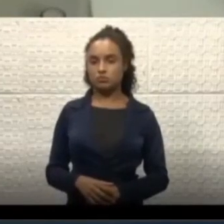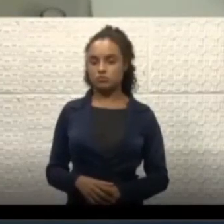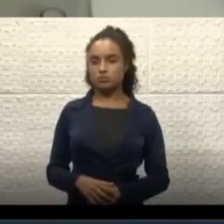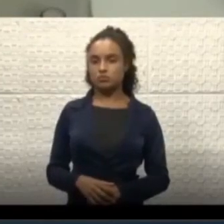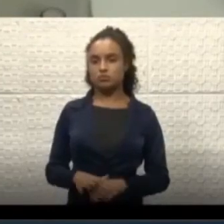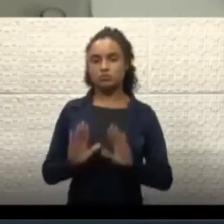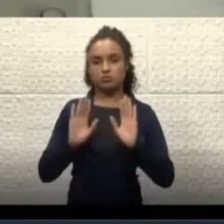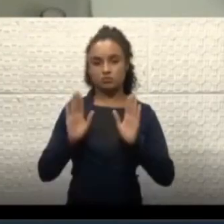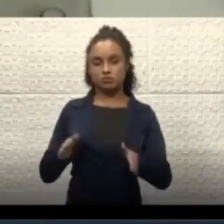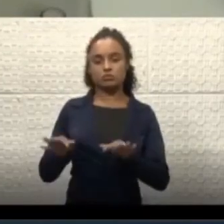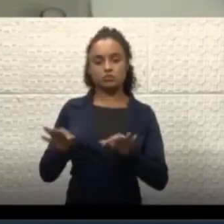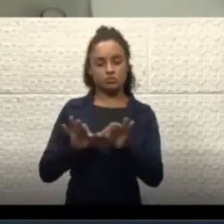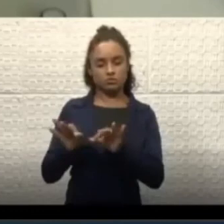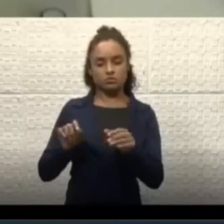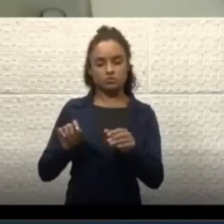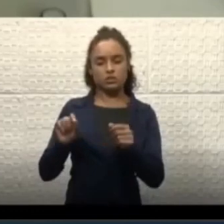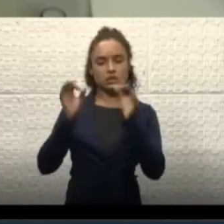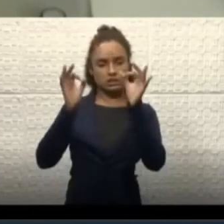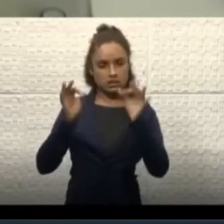Então, calibra certinho.